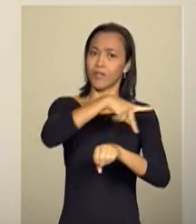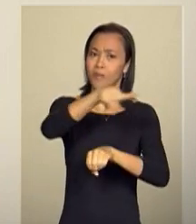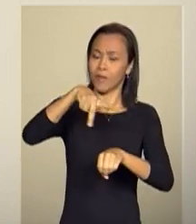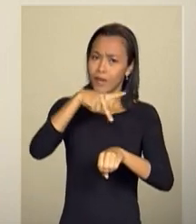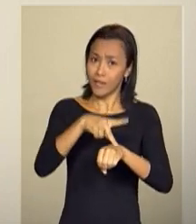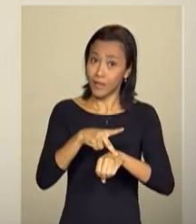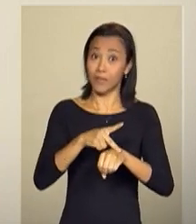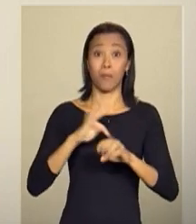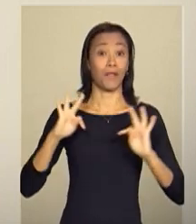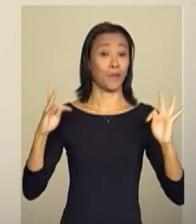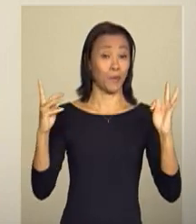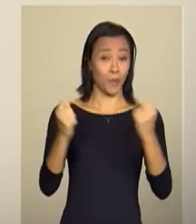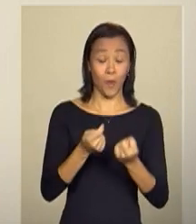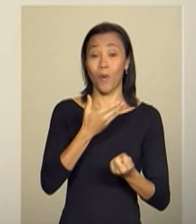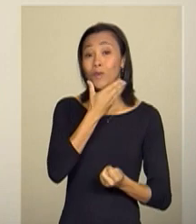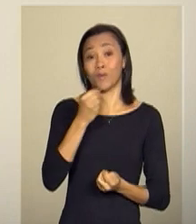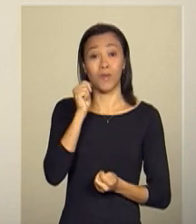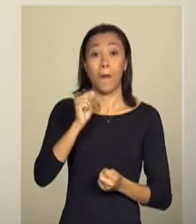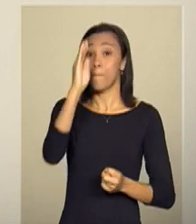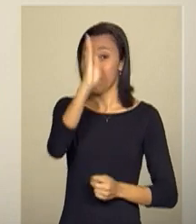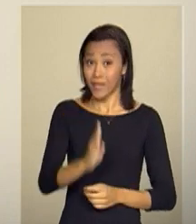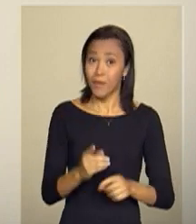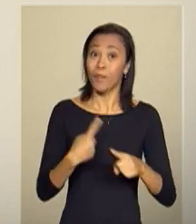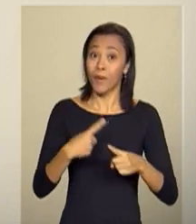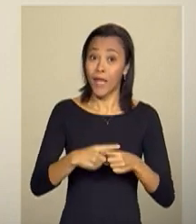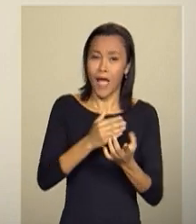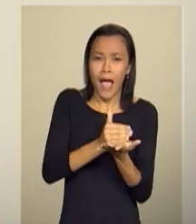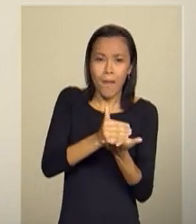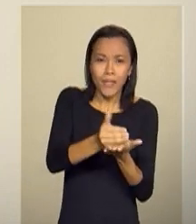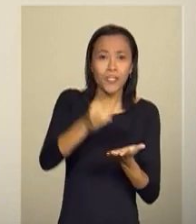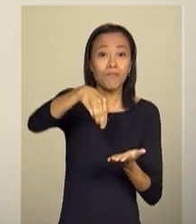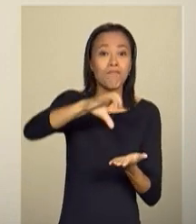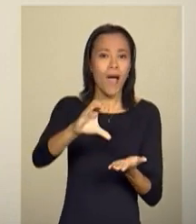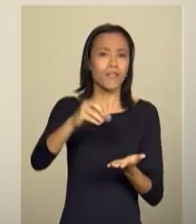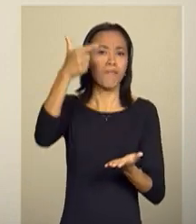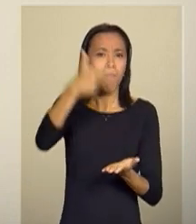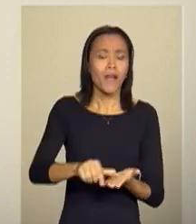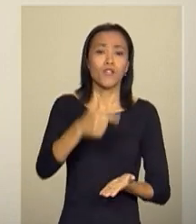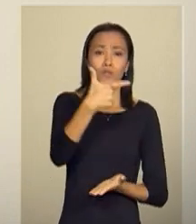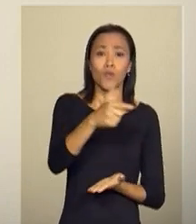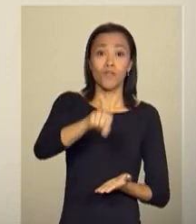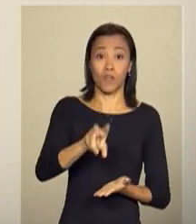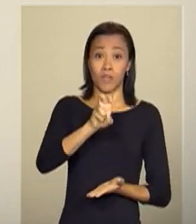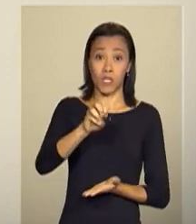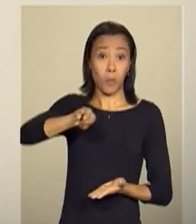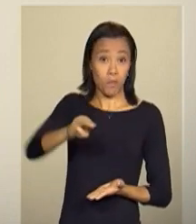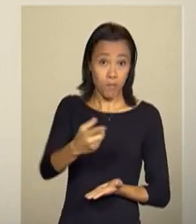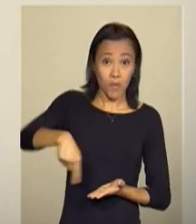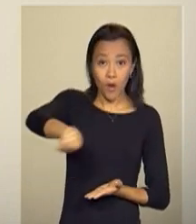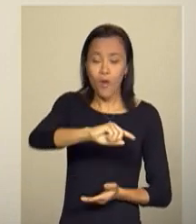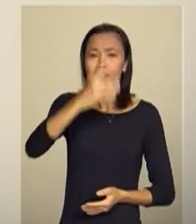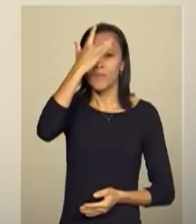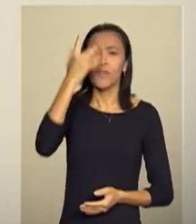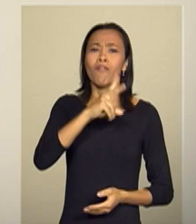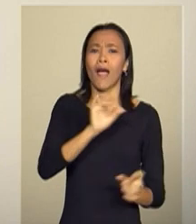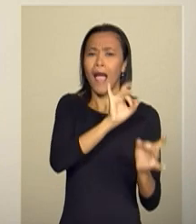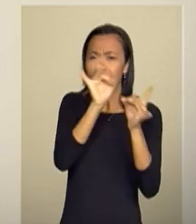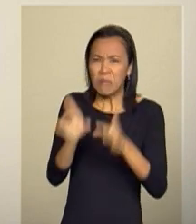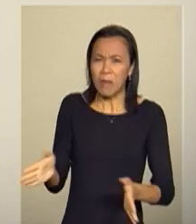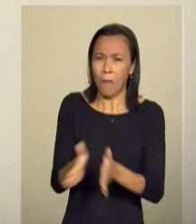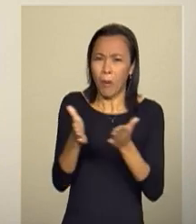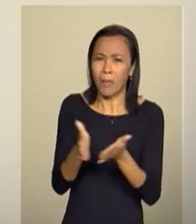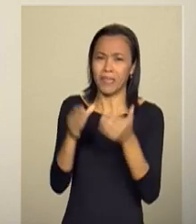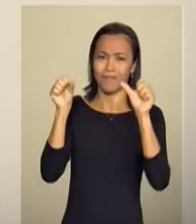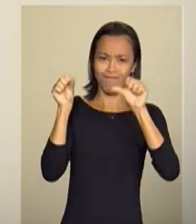para todos os brasileiros Porque a partir de março mais 2,5 milhões de pessoas vão deixar a extrema